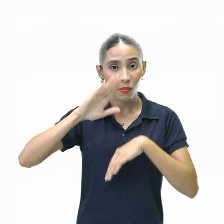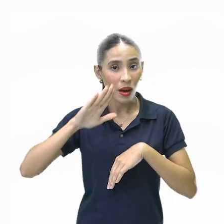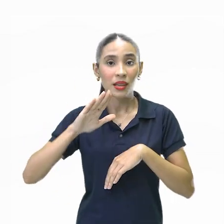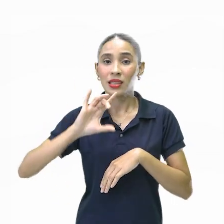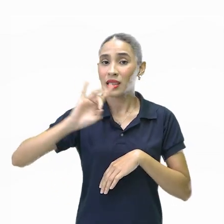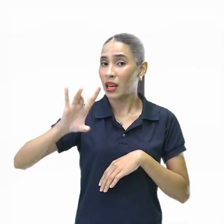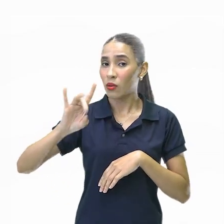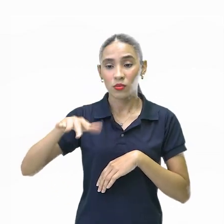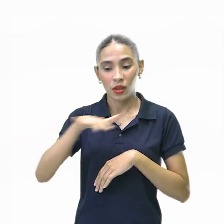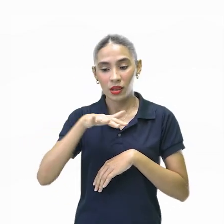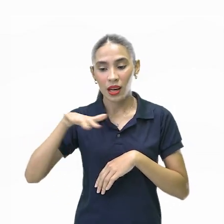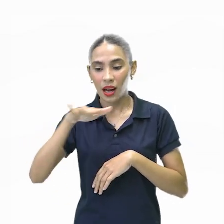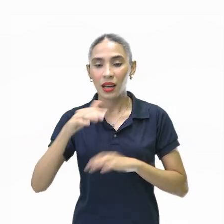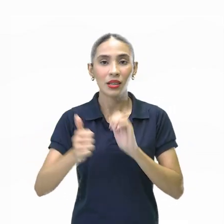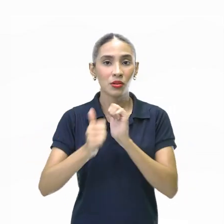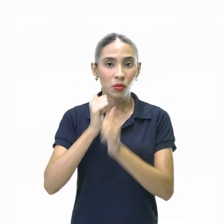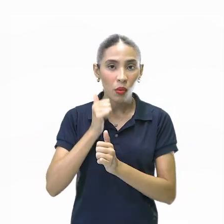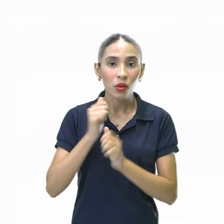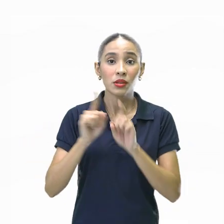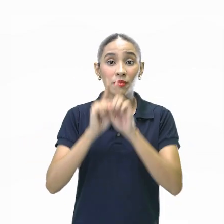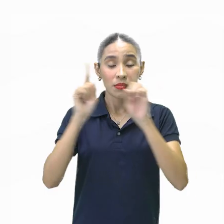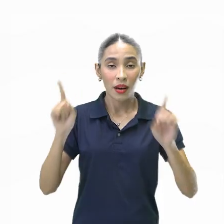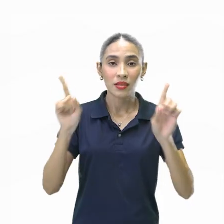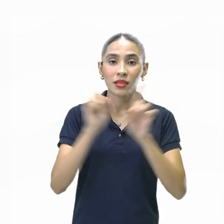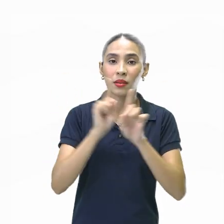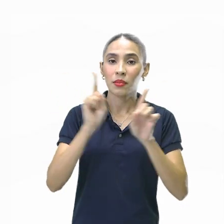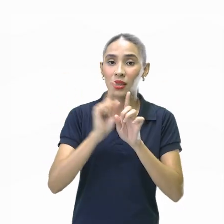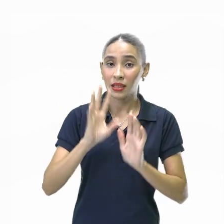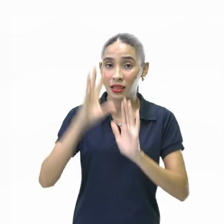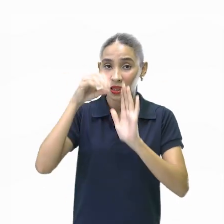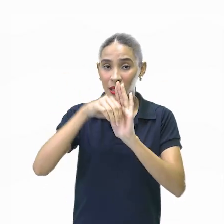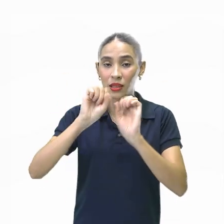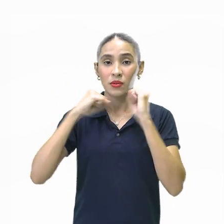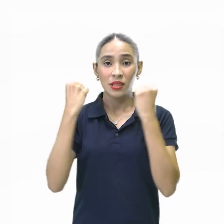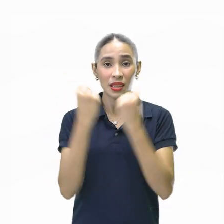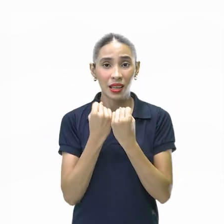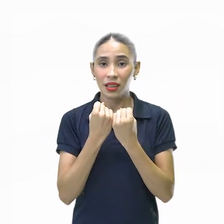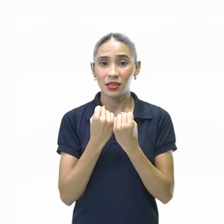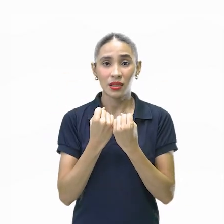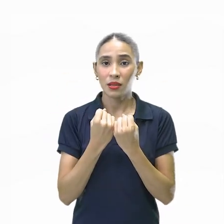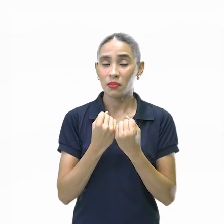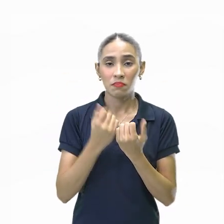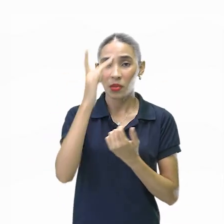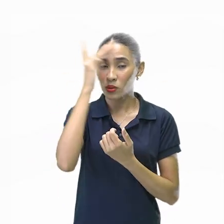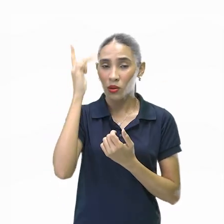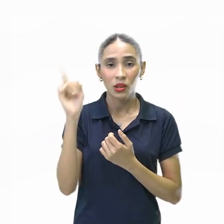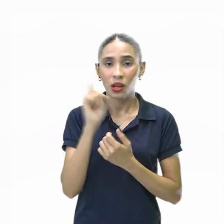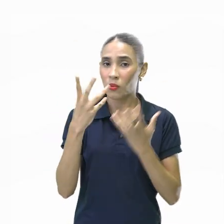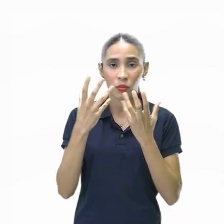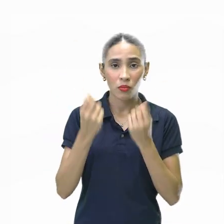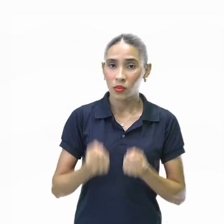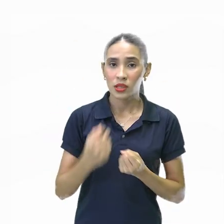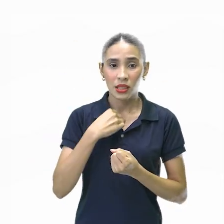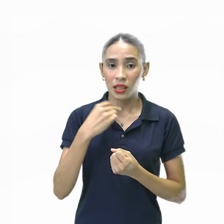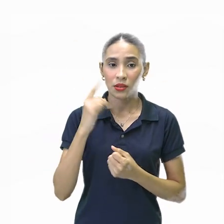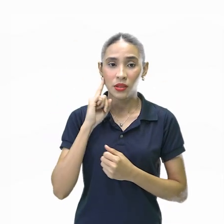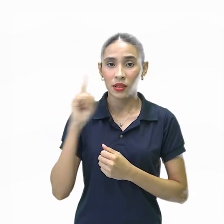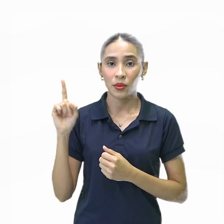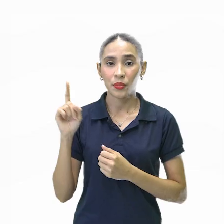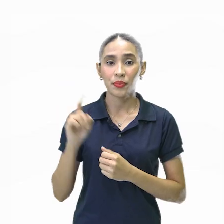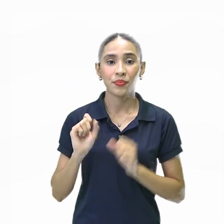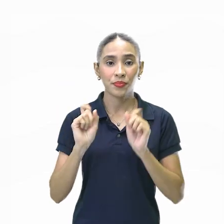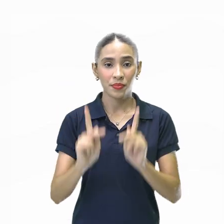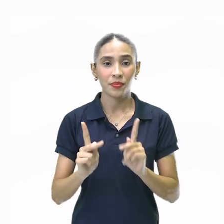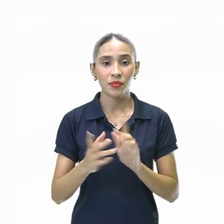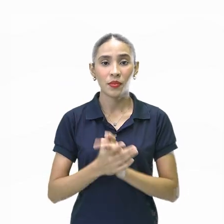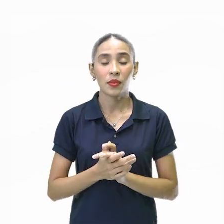ramo esportivo, mas também dentro da sociedade, né? Ninguém tolera mais esse tipo de situação, ok?